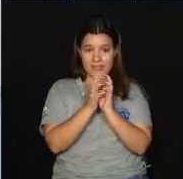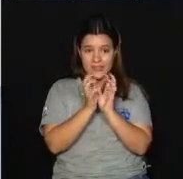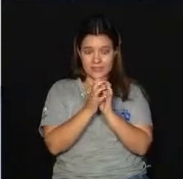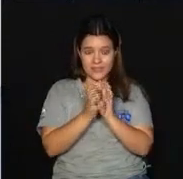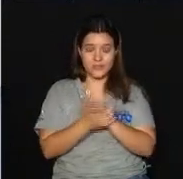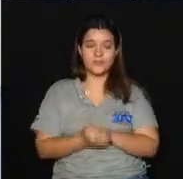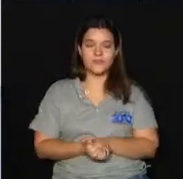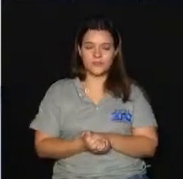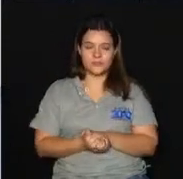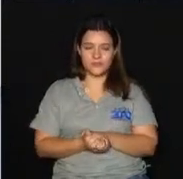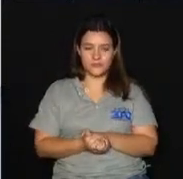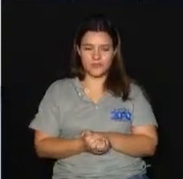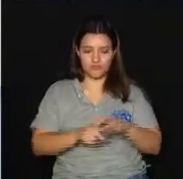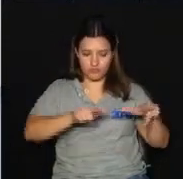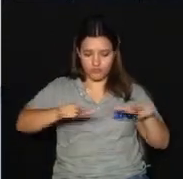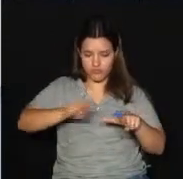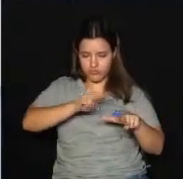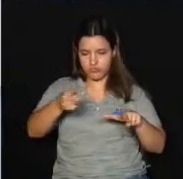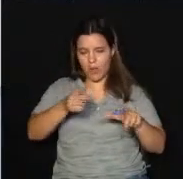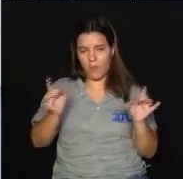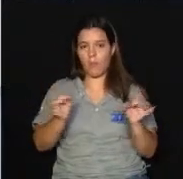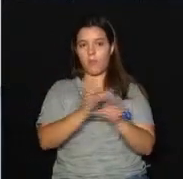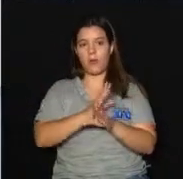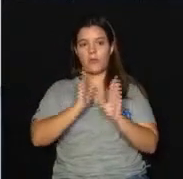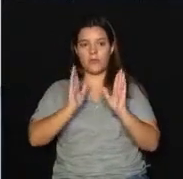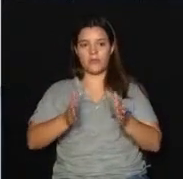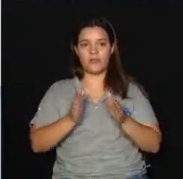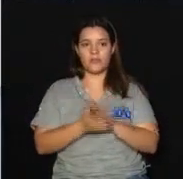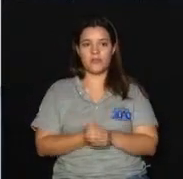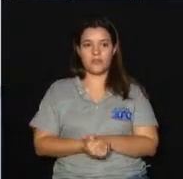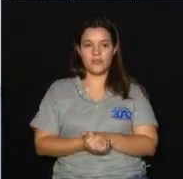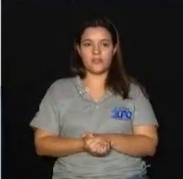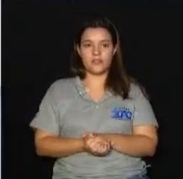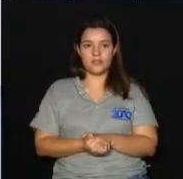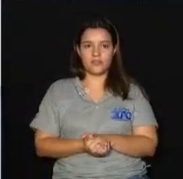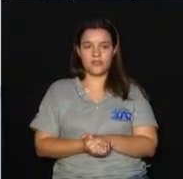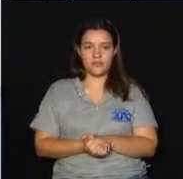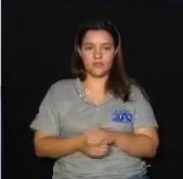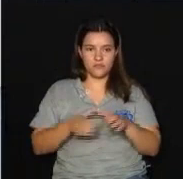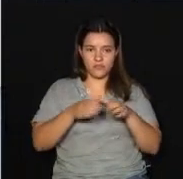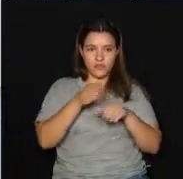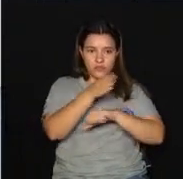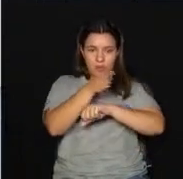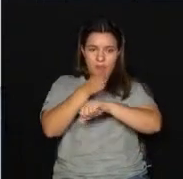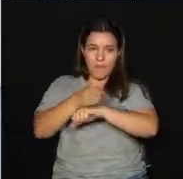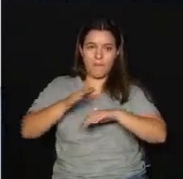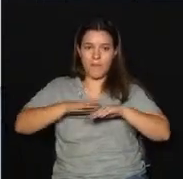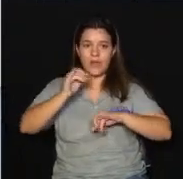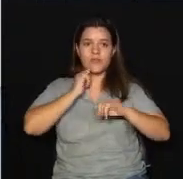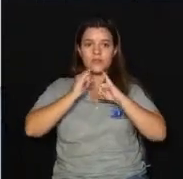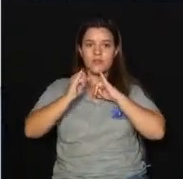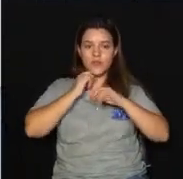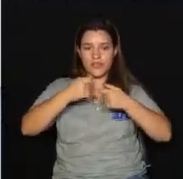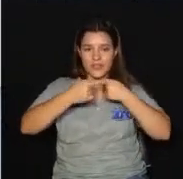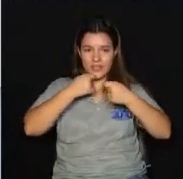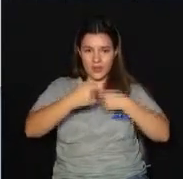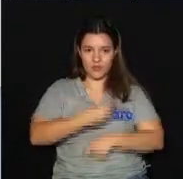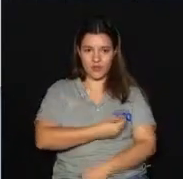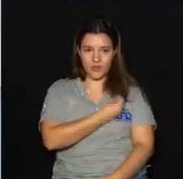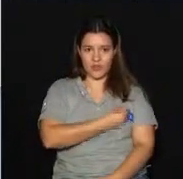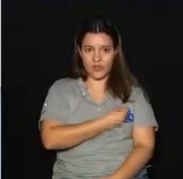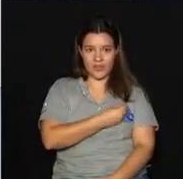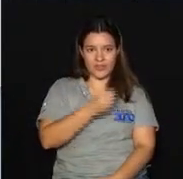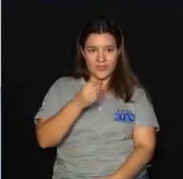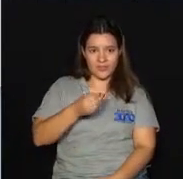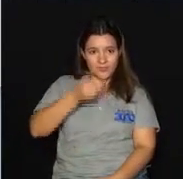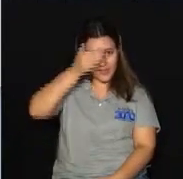43,73% das urnas apuradas. Nossa equipe continua se deslocando, já mais informações, entrevista ao vivo com